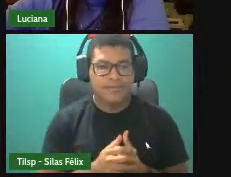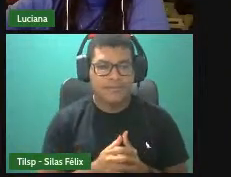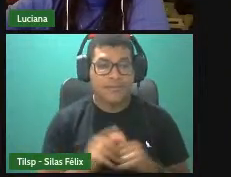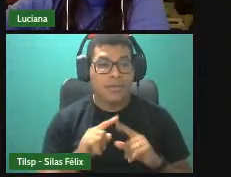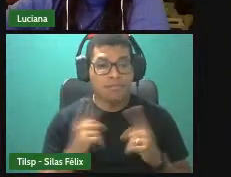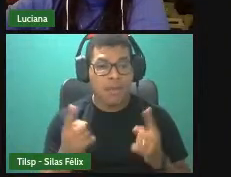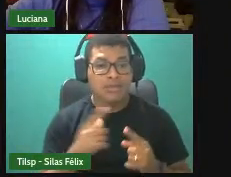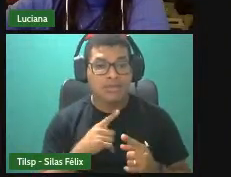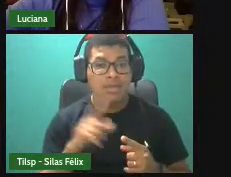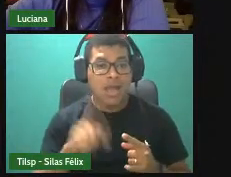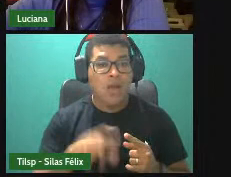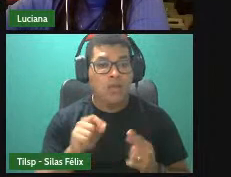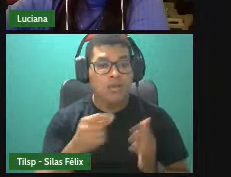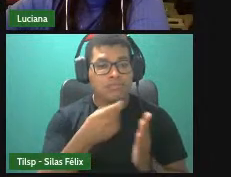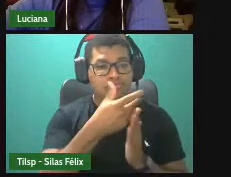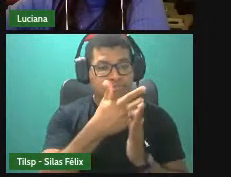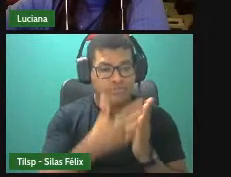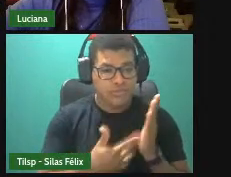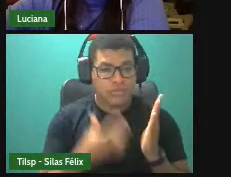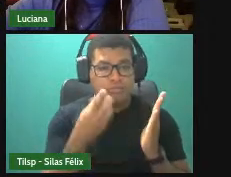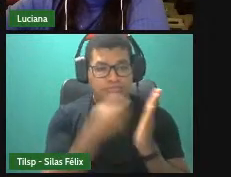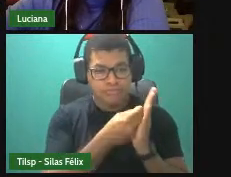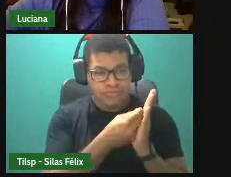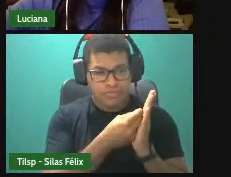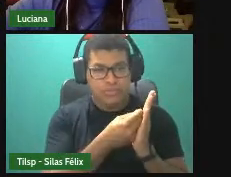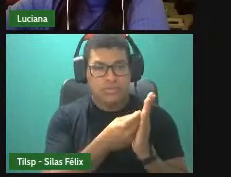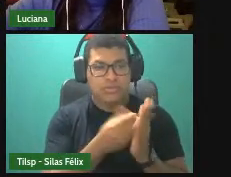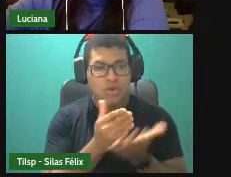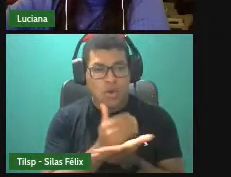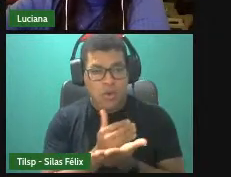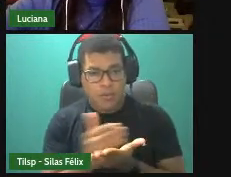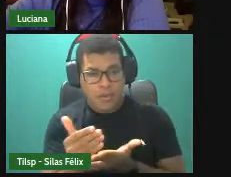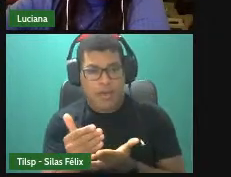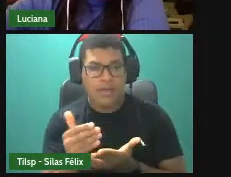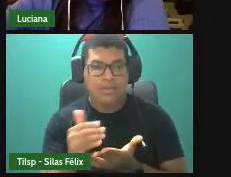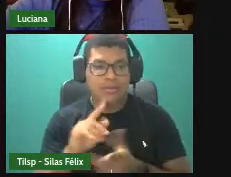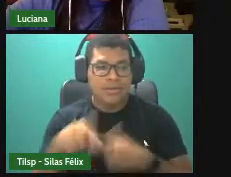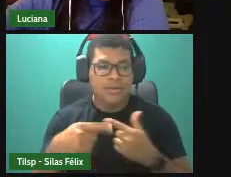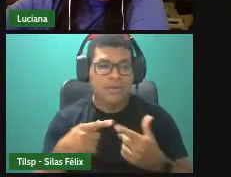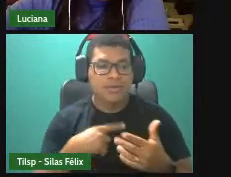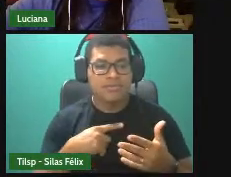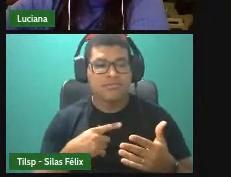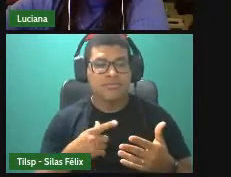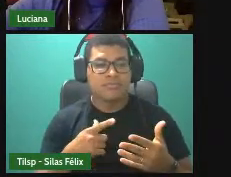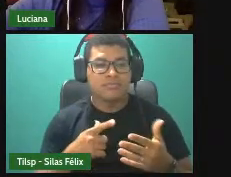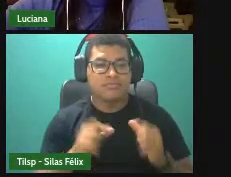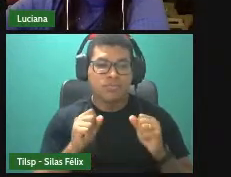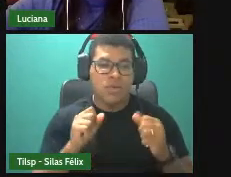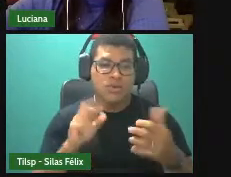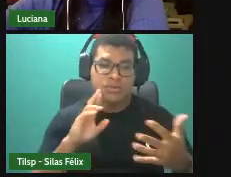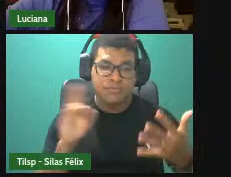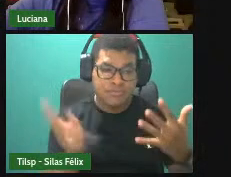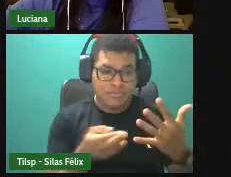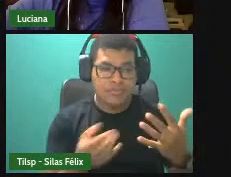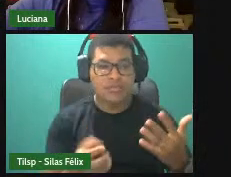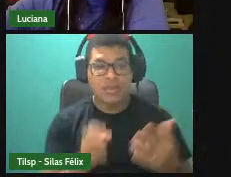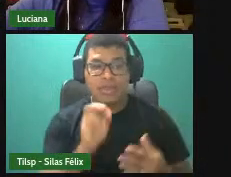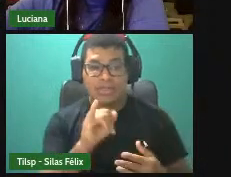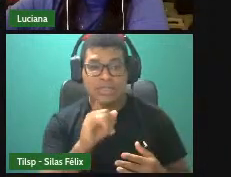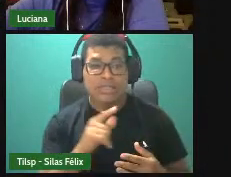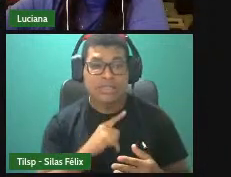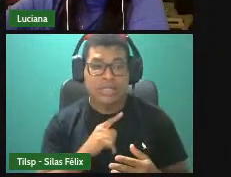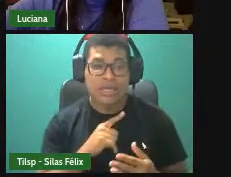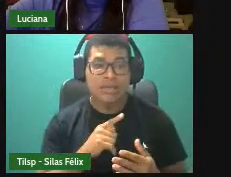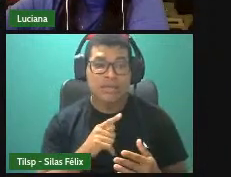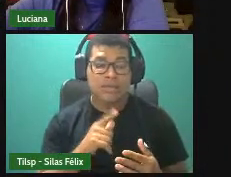tem uma petição inicial, uma citação, depois a contestação, audiência de conciliação, se houver, uma intimação, né?